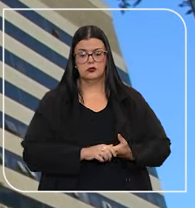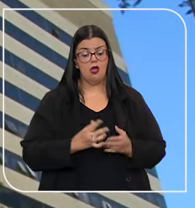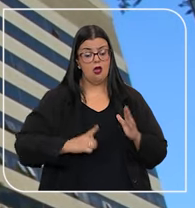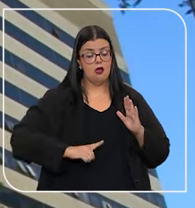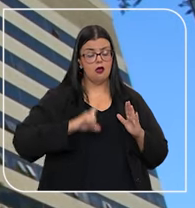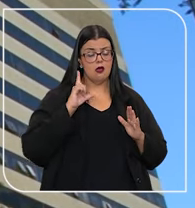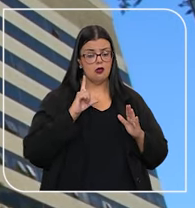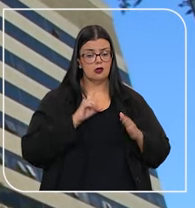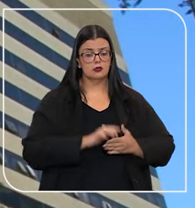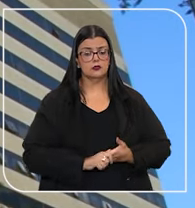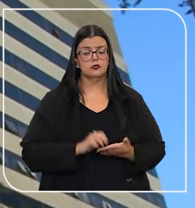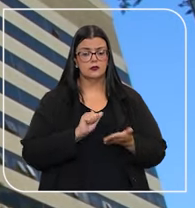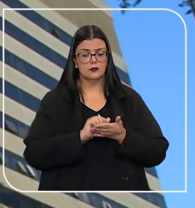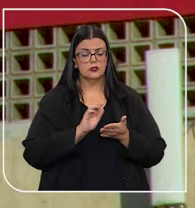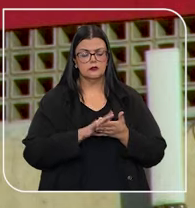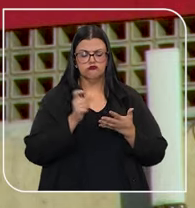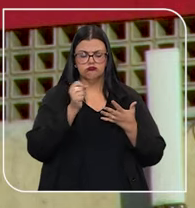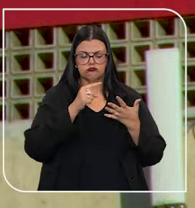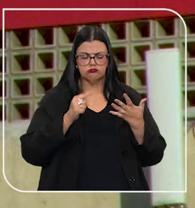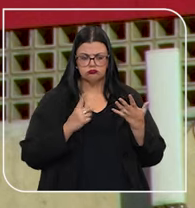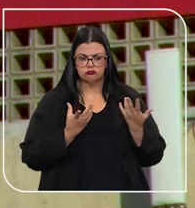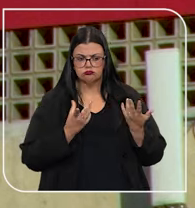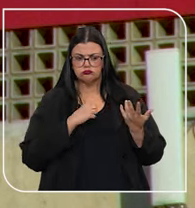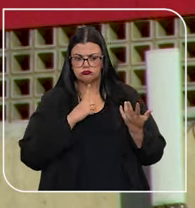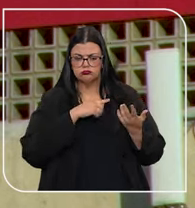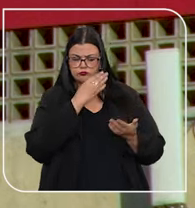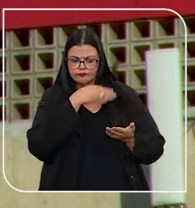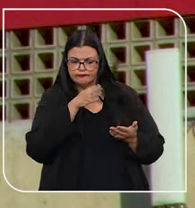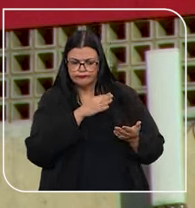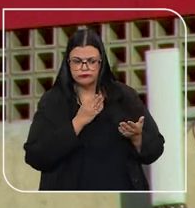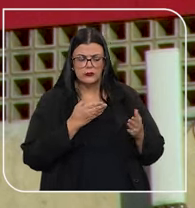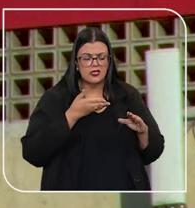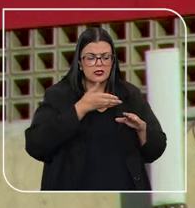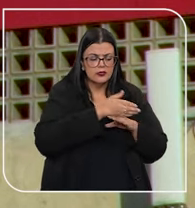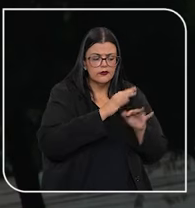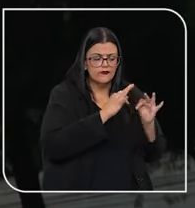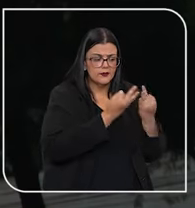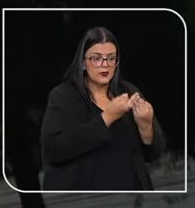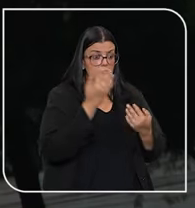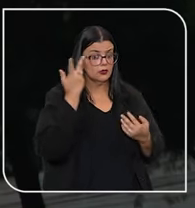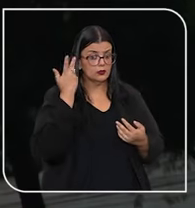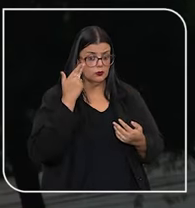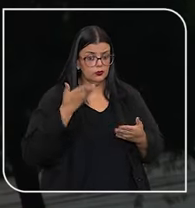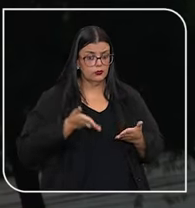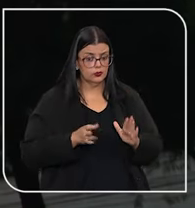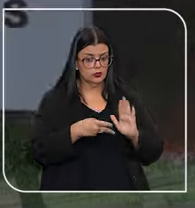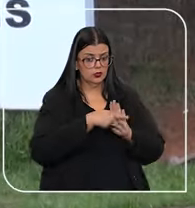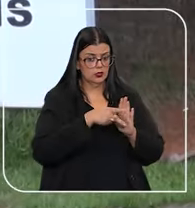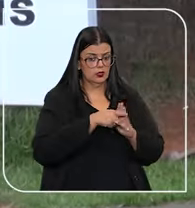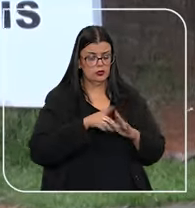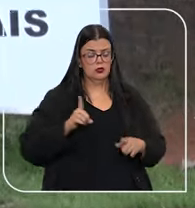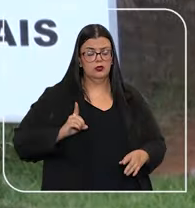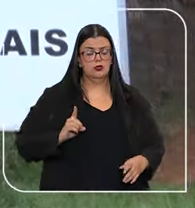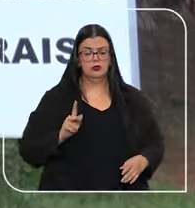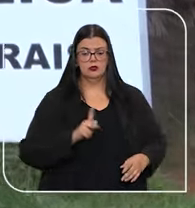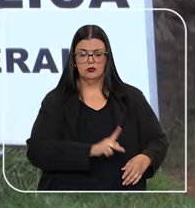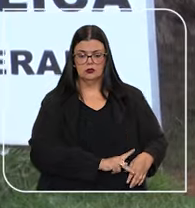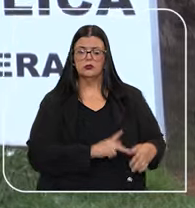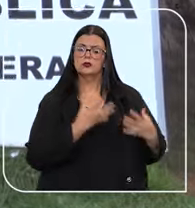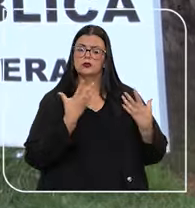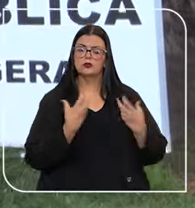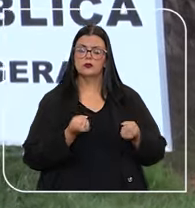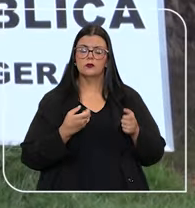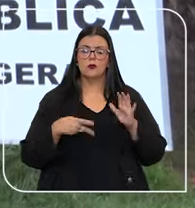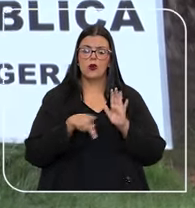do encaminhamento do recém-nascido para adoção fossem esgotadas todas as possibilidades de inserção na família natural a Defensoria Pública